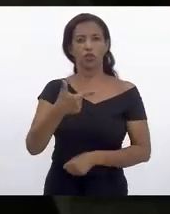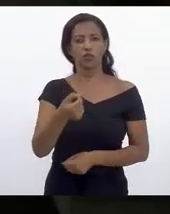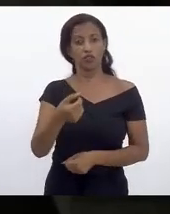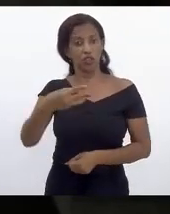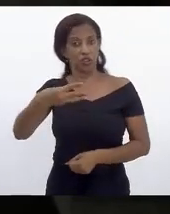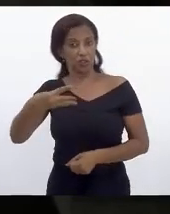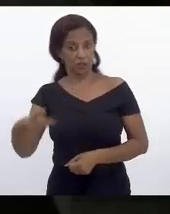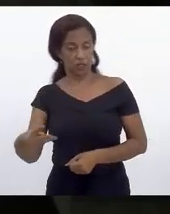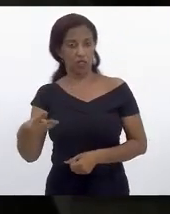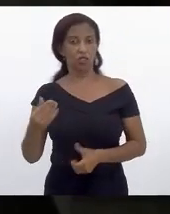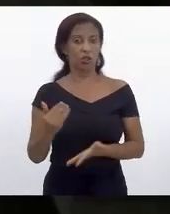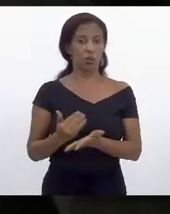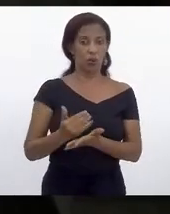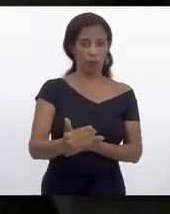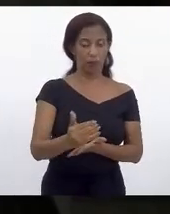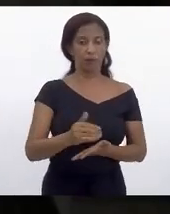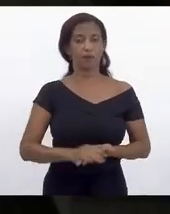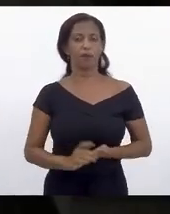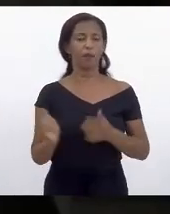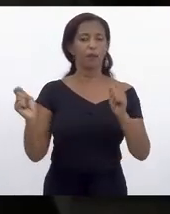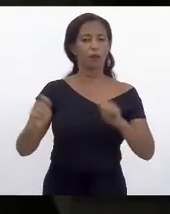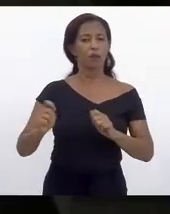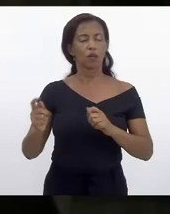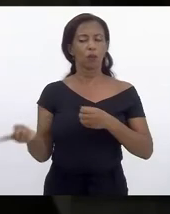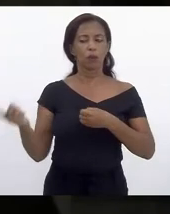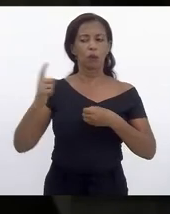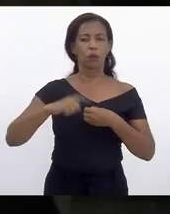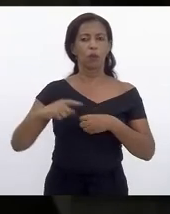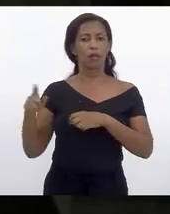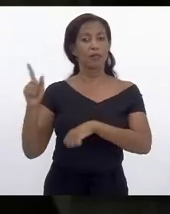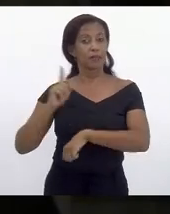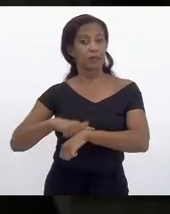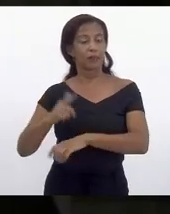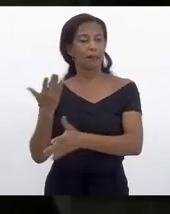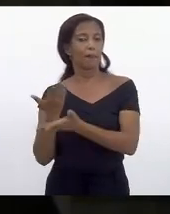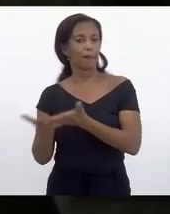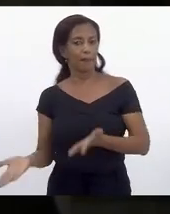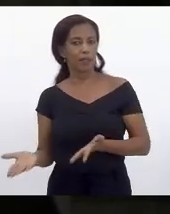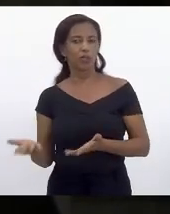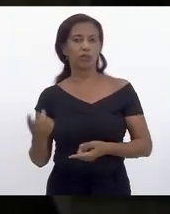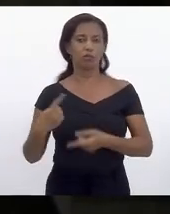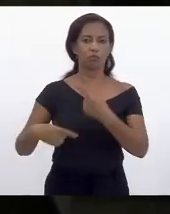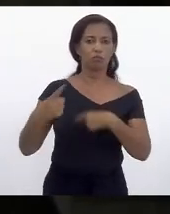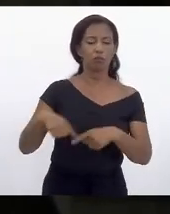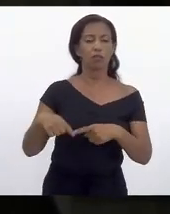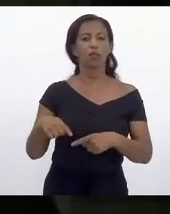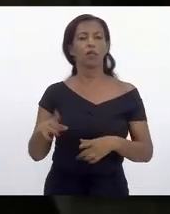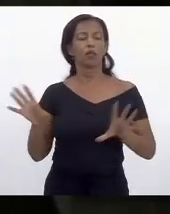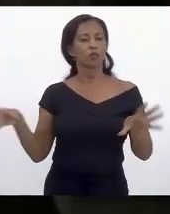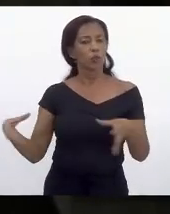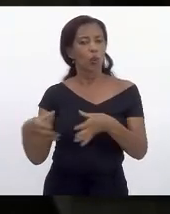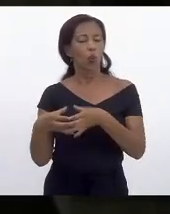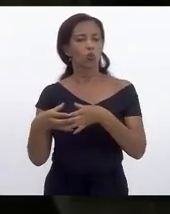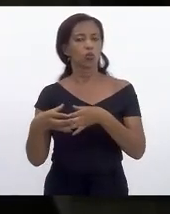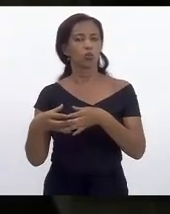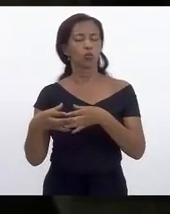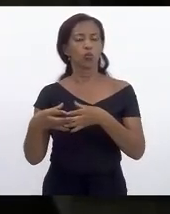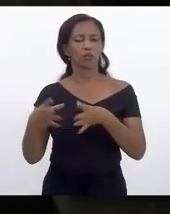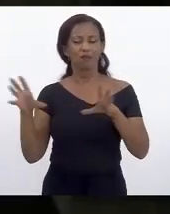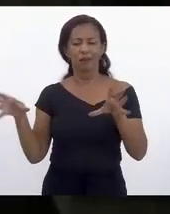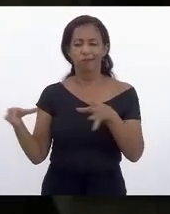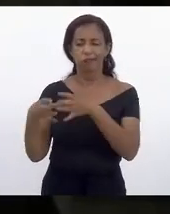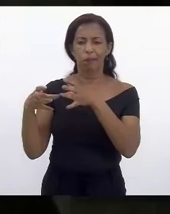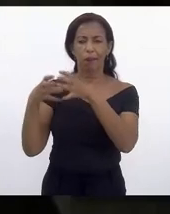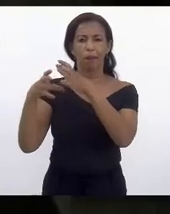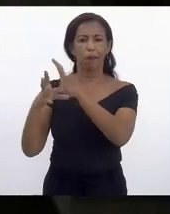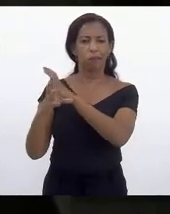quadriênio que se inicia a partir de 2023, possamos recuperar esse tempo perdido, recuperar esse conjunto de retrocessos que vem se acumulando,